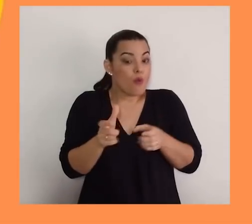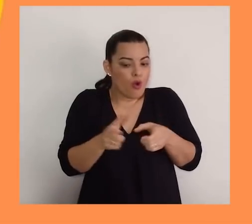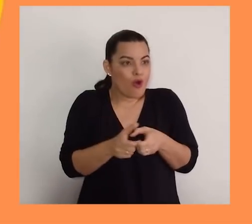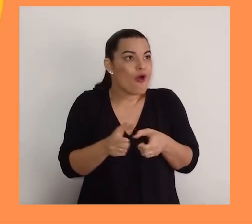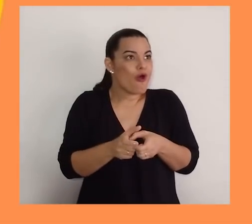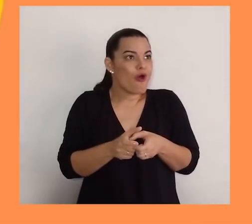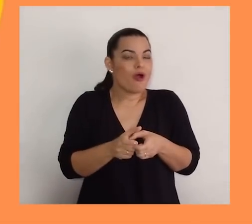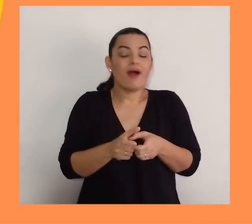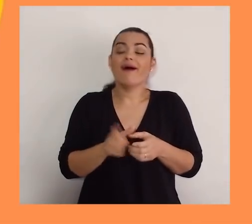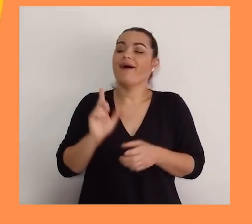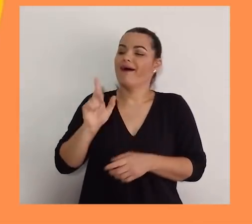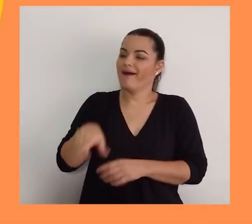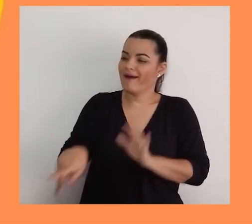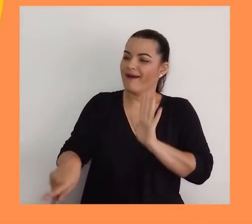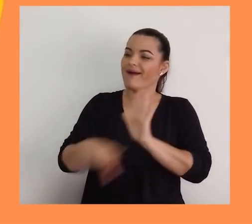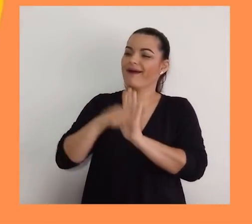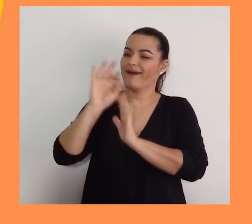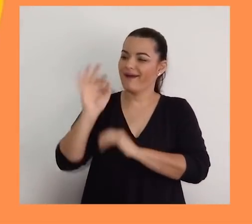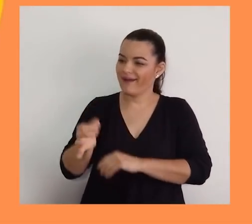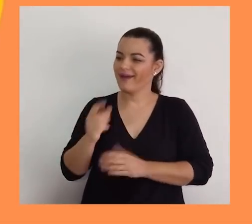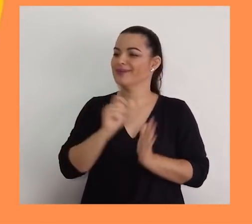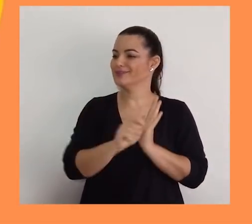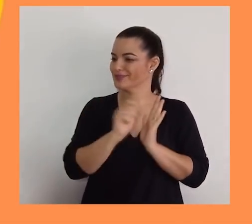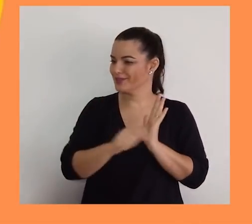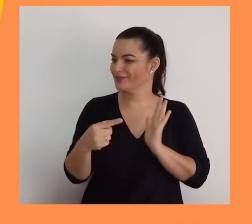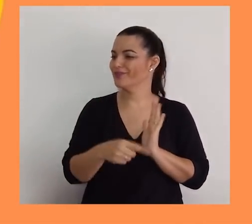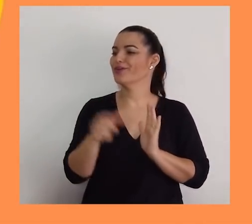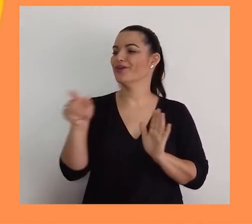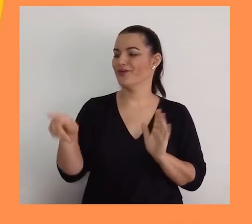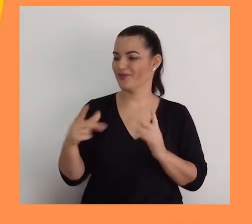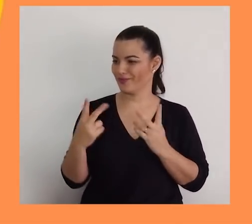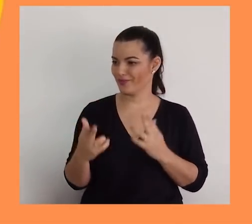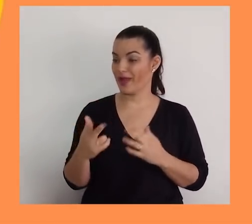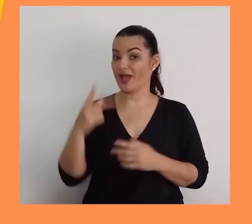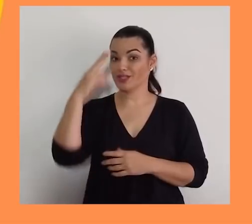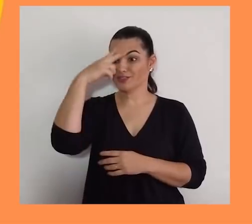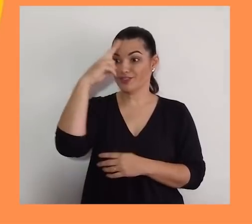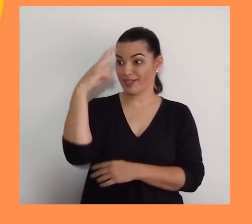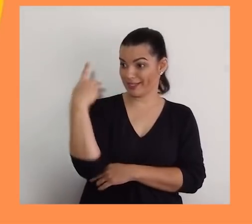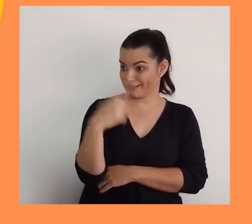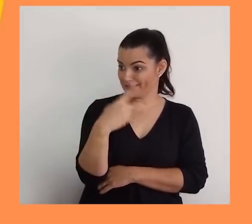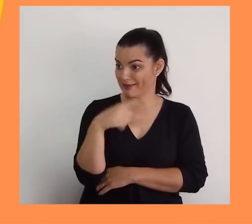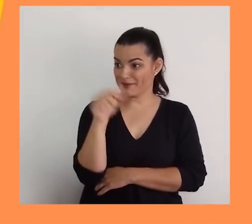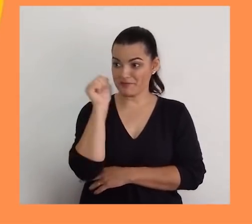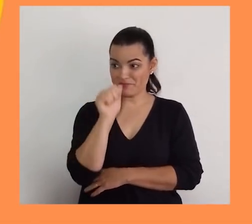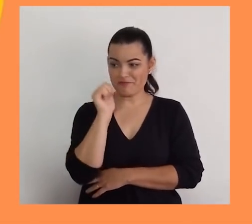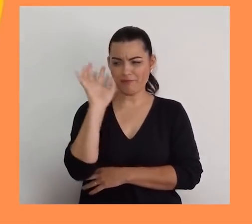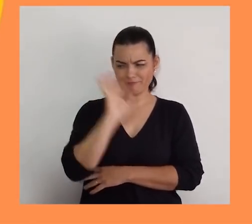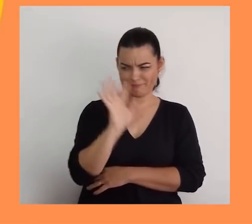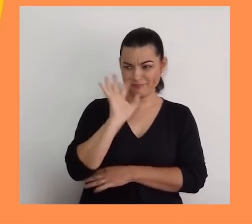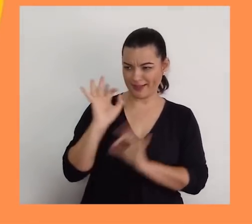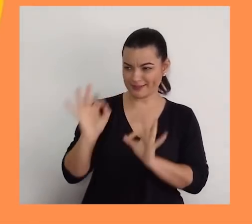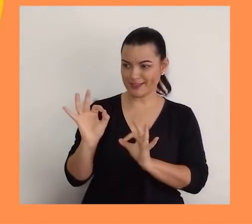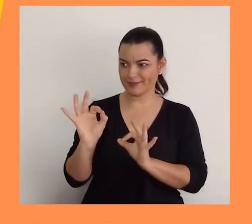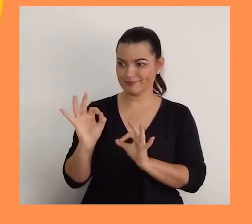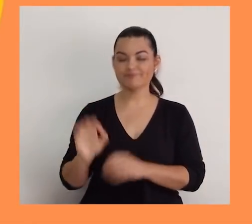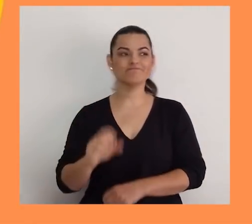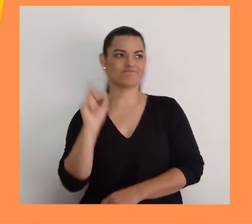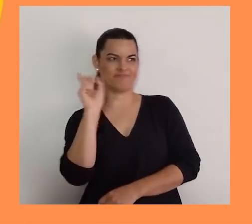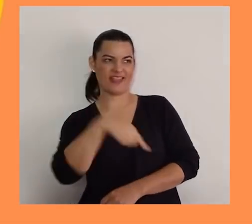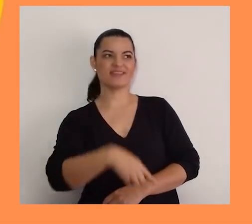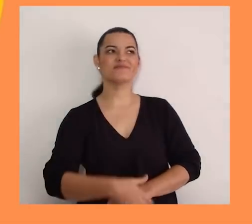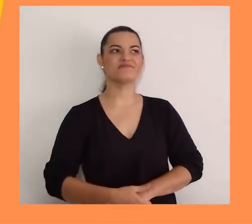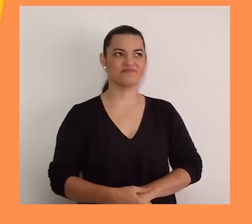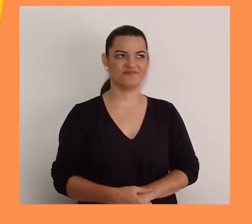Então vamos ver? Uma coisa importante. Essa história foi escrita pela